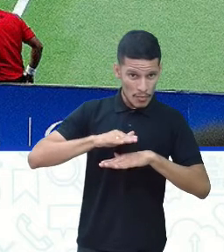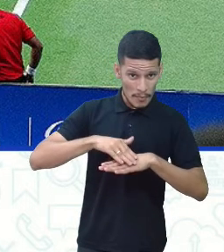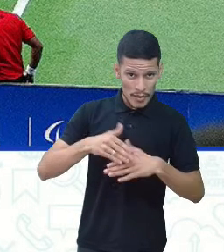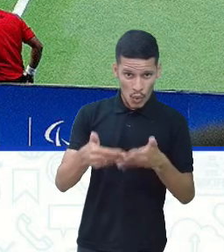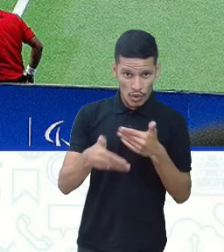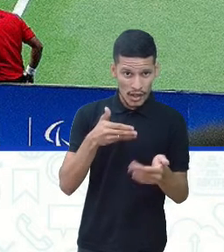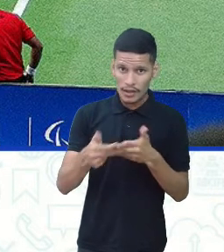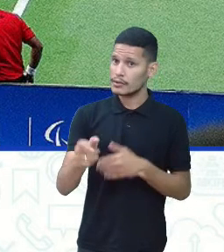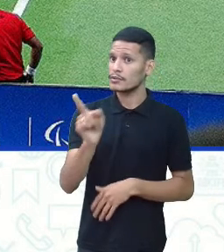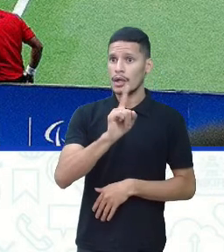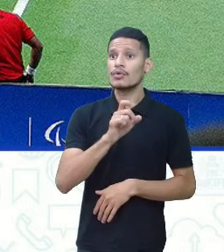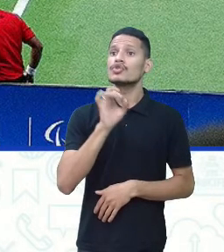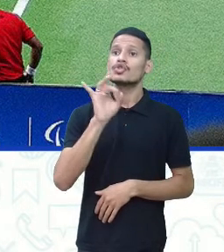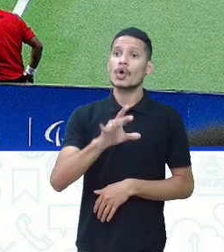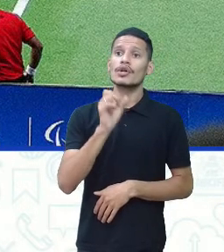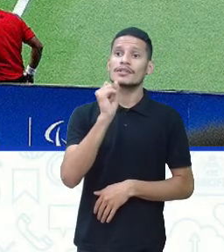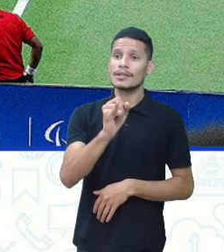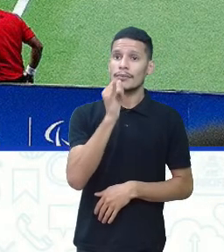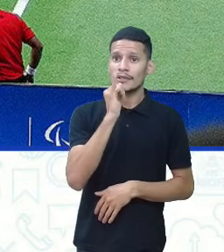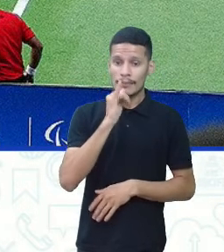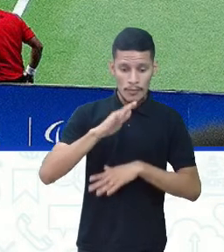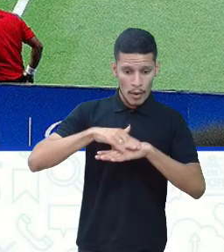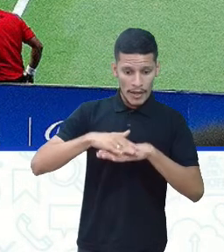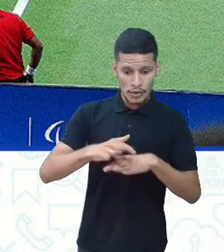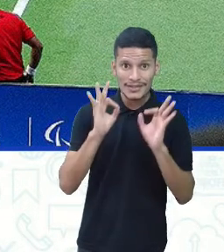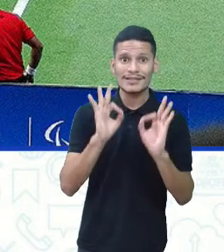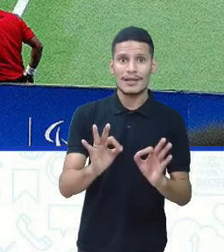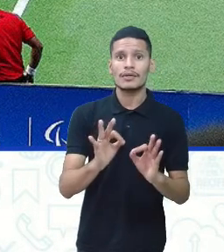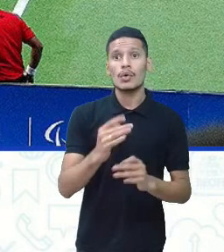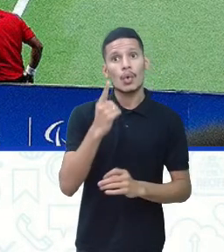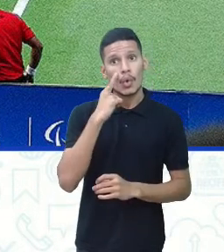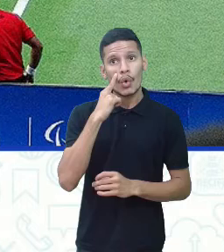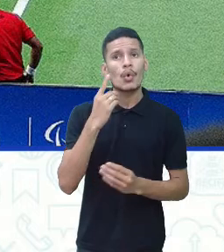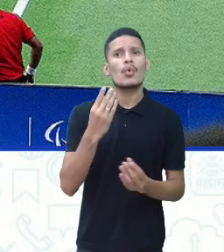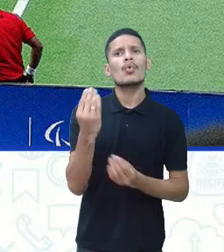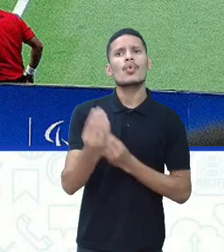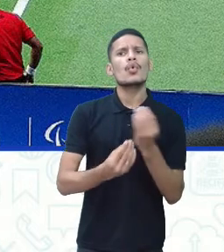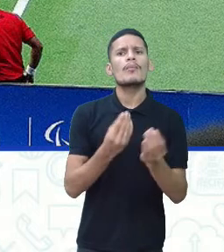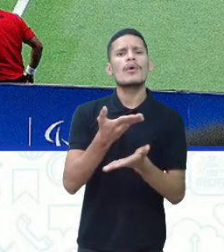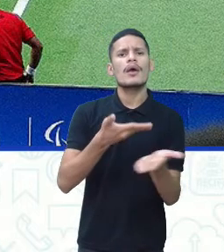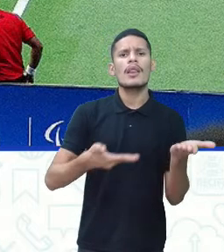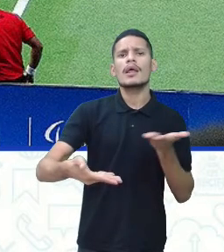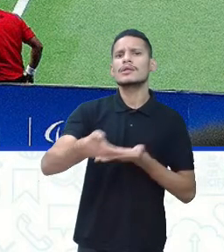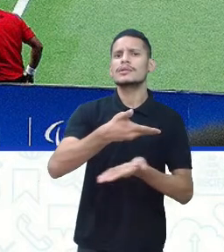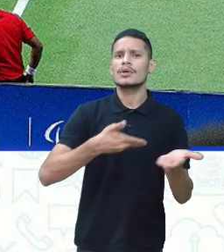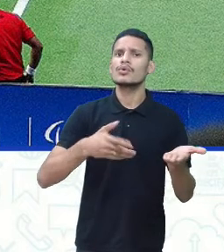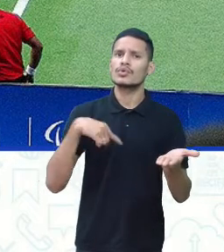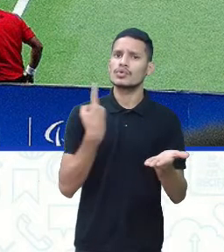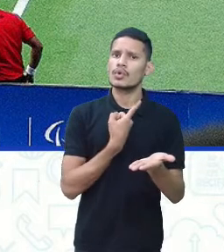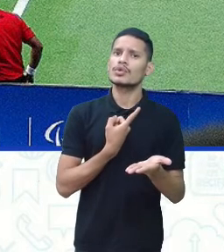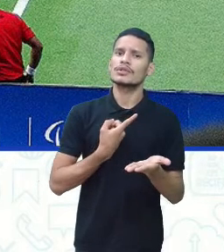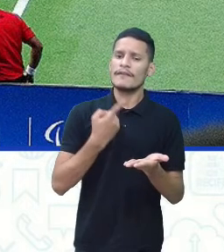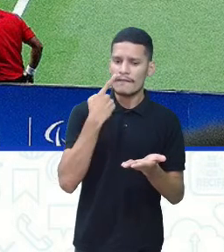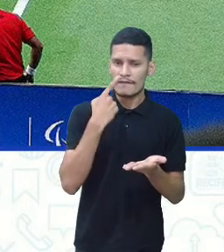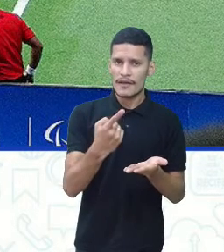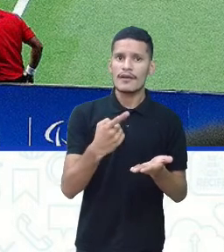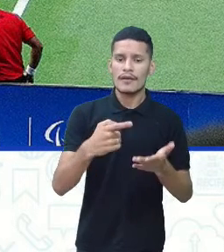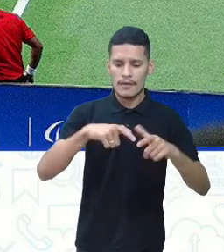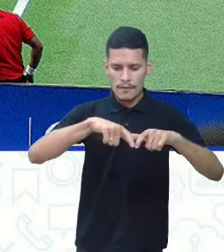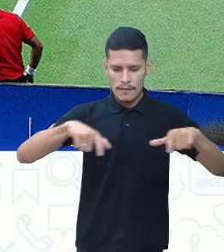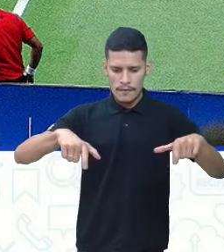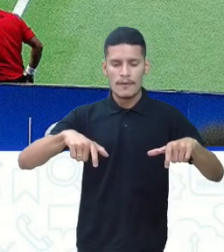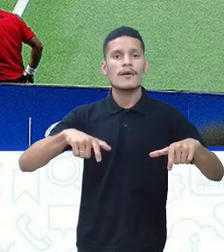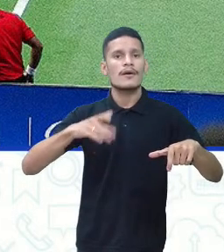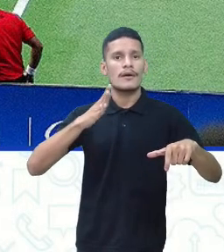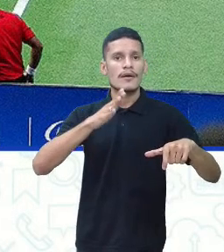sim, quando os atletas estiverem no terço do ataque. Vamos ver um pouquinho dessa relação quando a gente pegar uma quadra, e aí eu vou